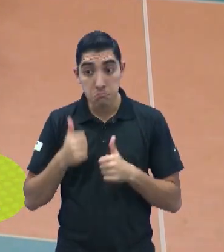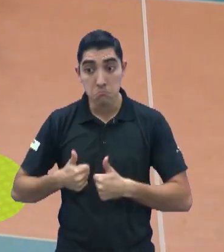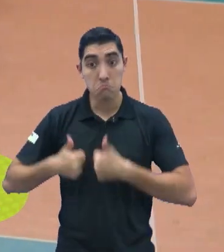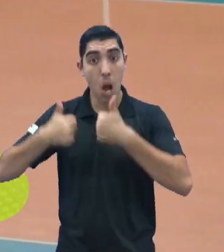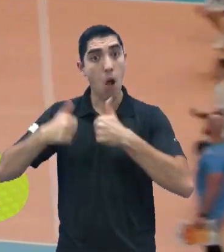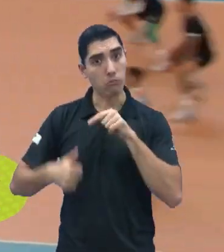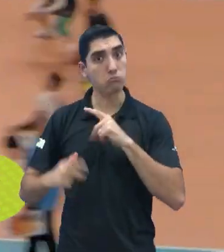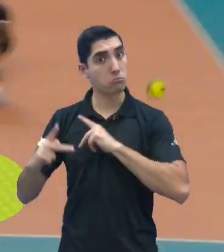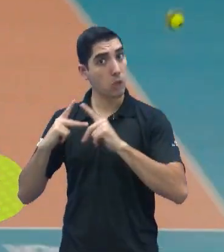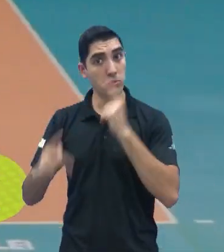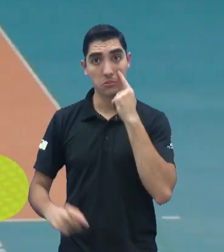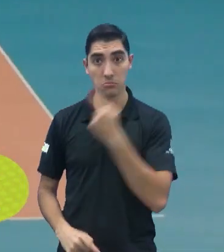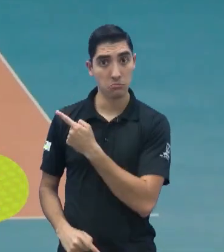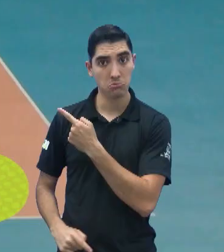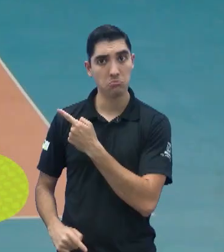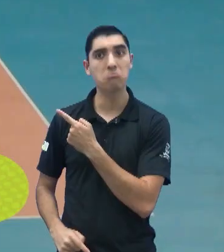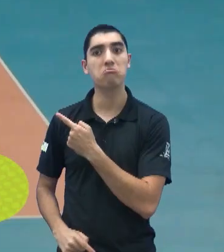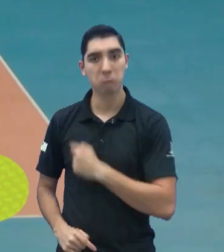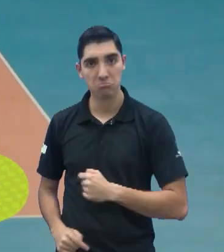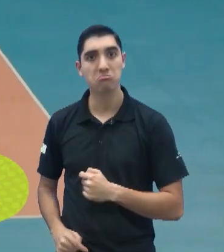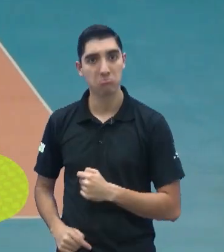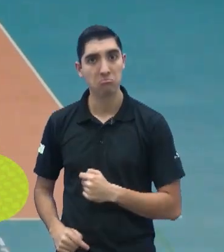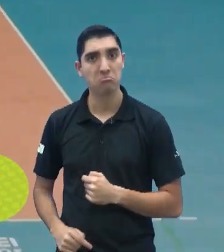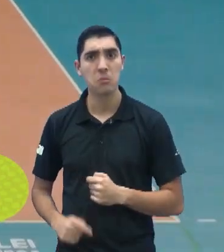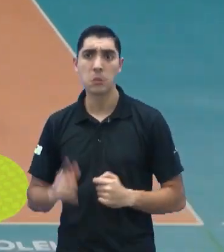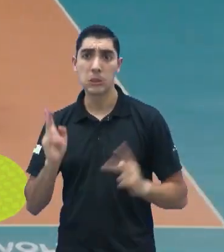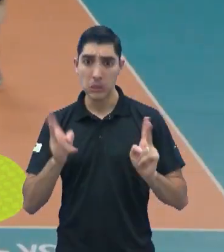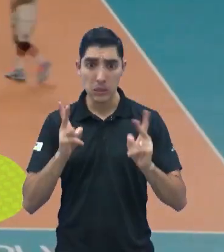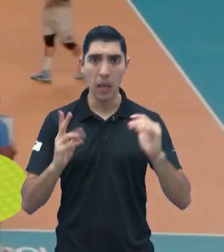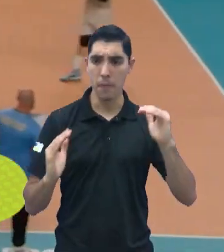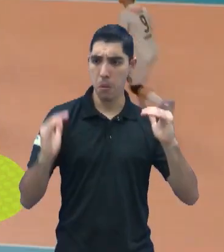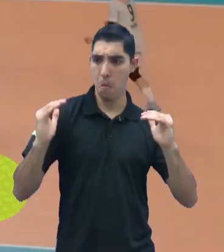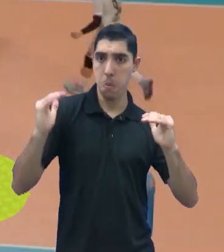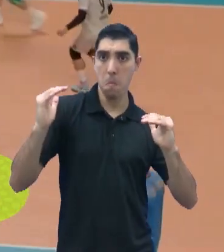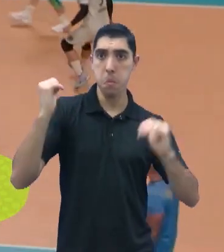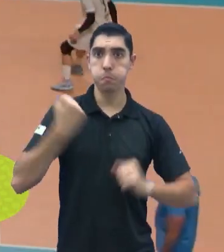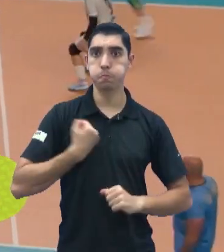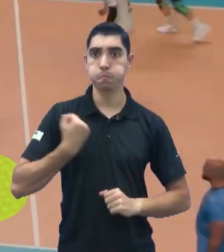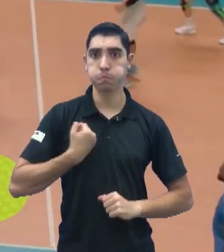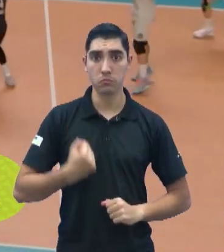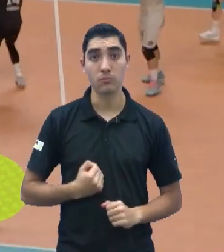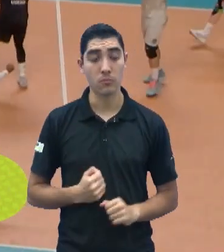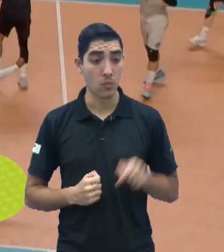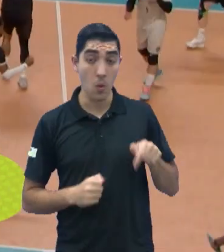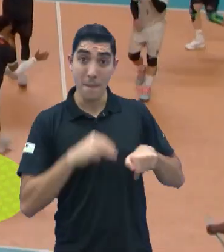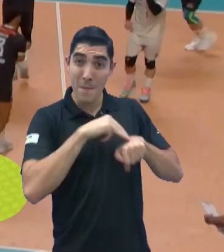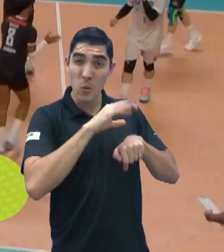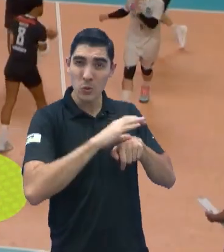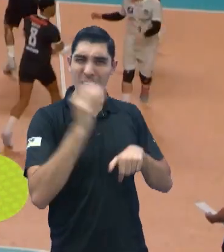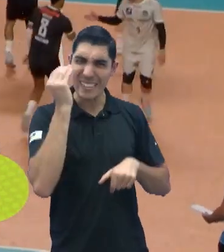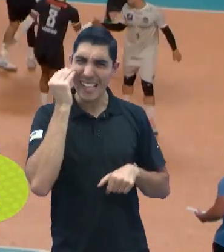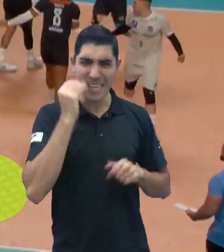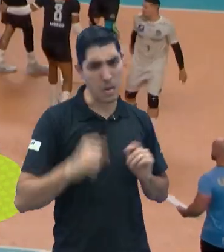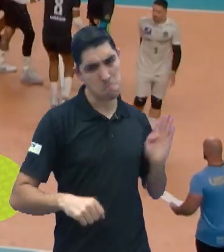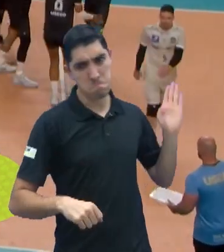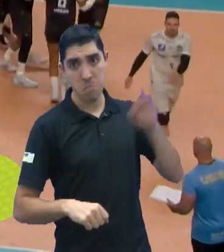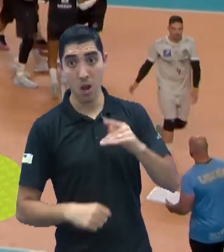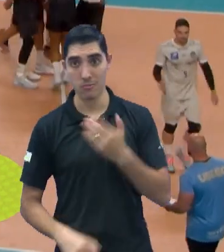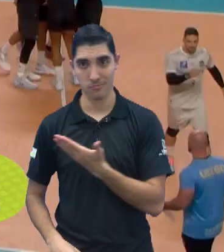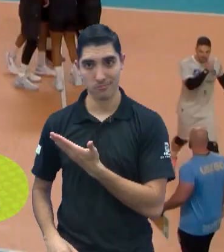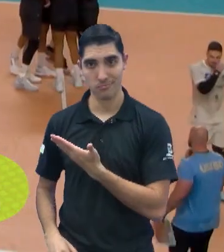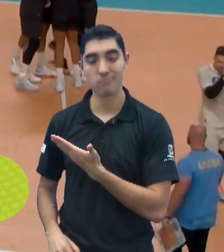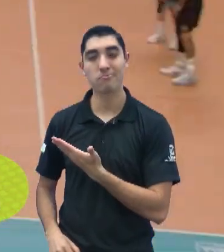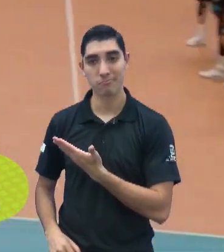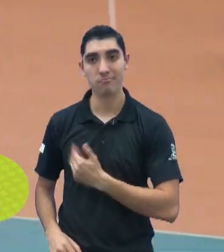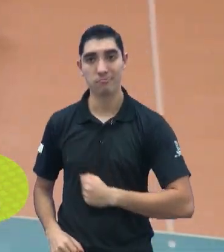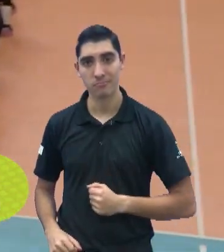José, ditando o ritmo do jogo e sempre comandando o placar. Mogi até virava algumas bolas como esta do ponteiro Marcos